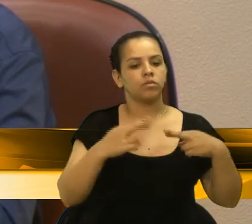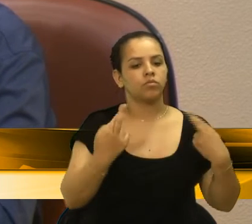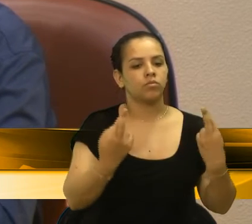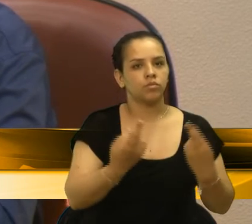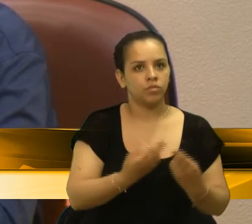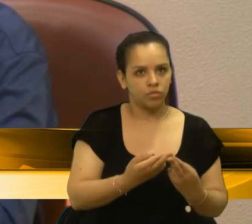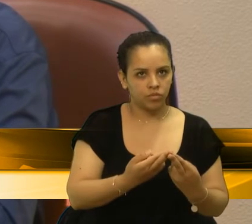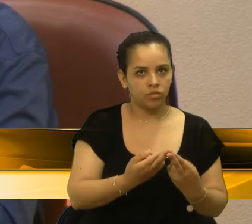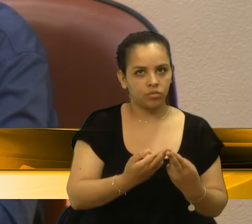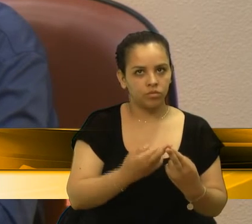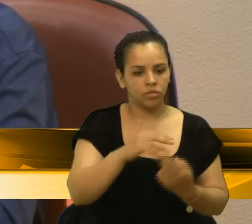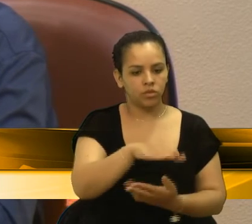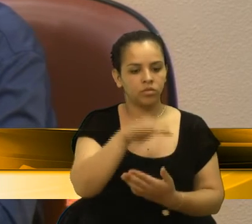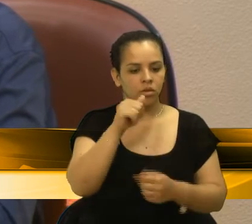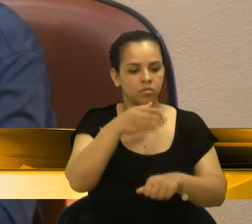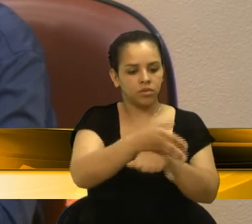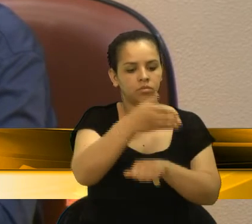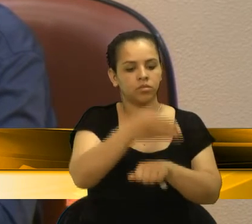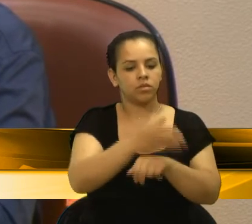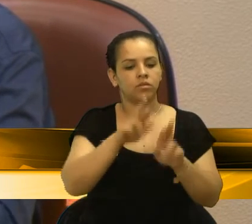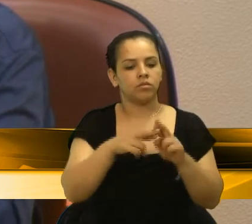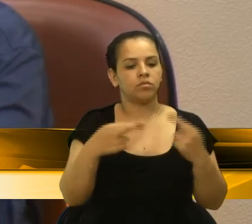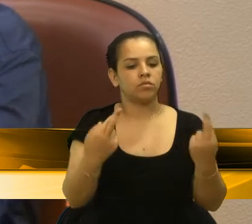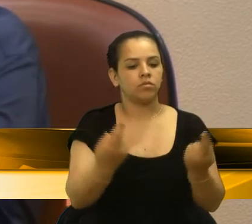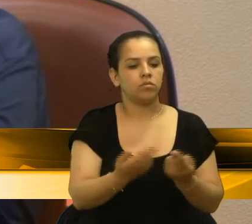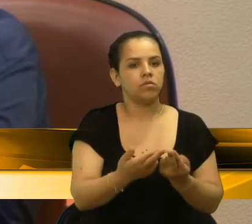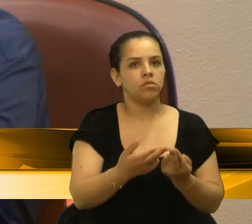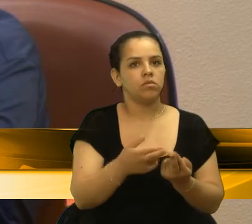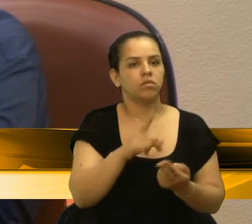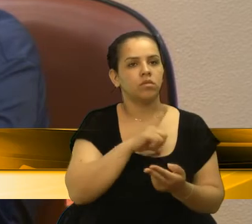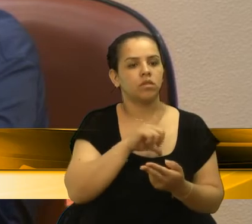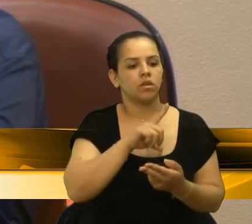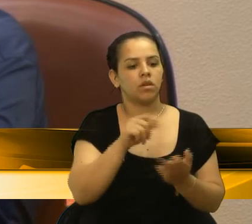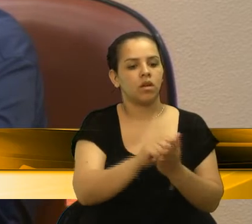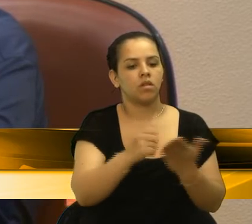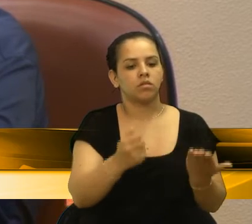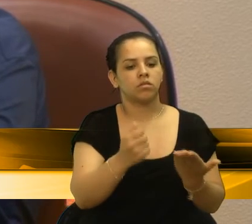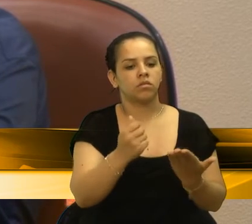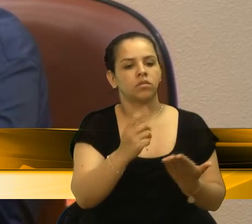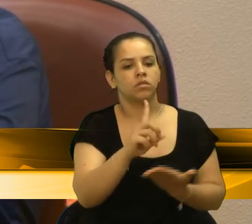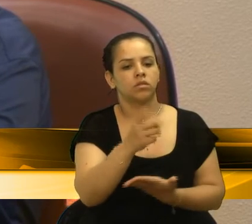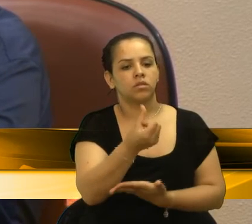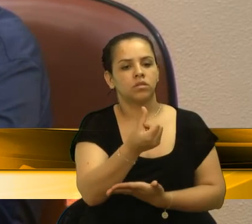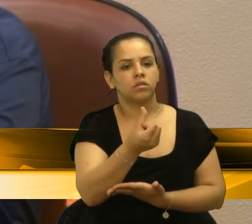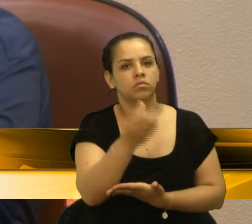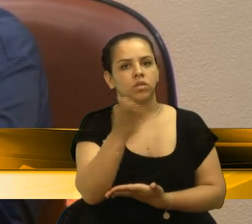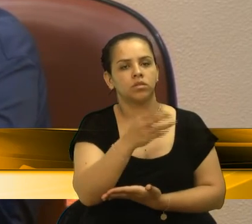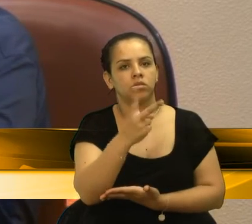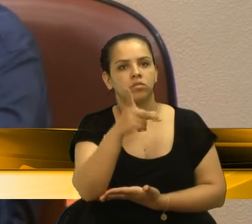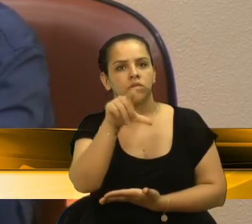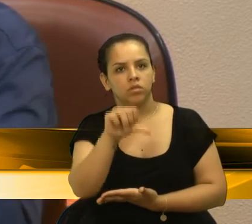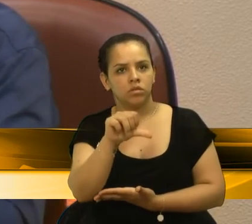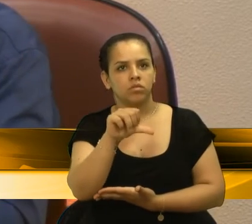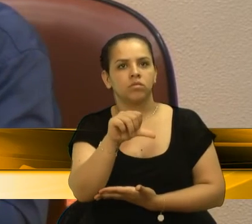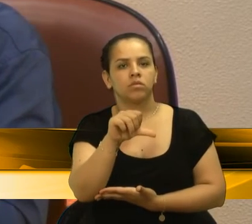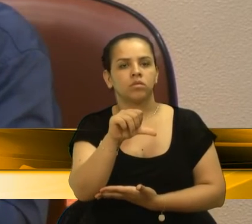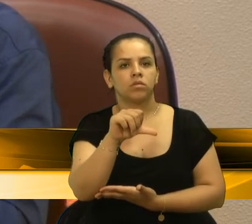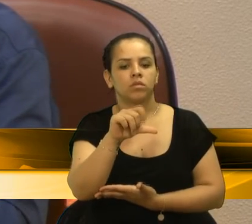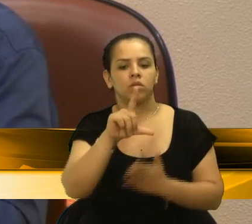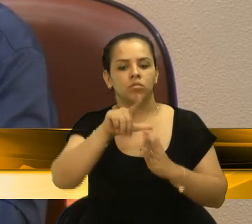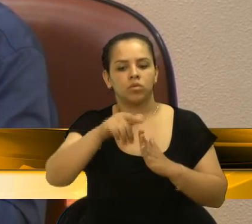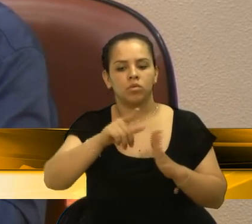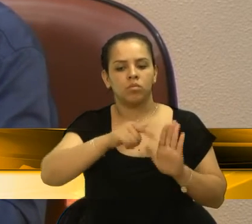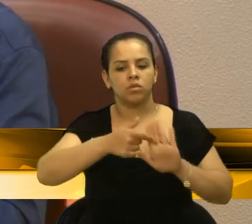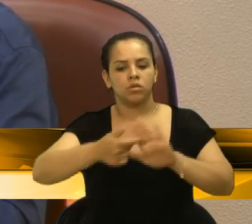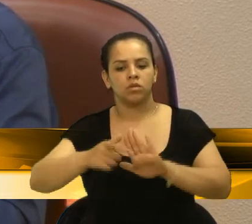de devidamente intimada para comparecimento nessa audiência conforme ata de número 16/2019, que será transcrita adiante,